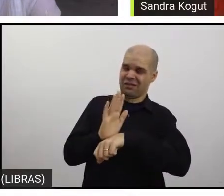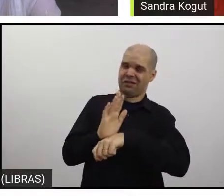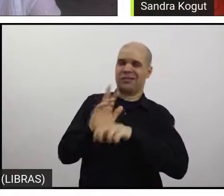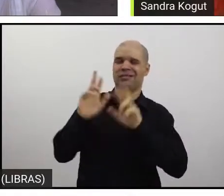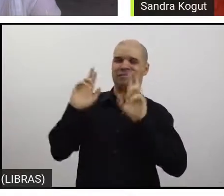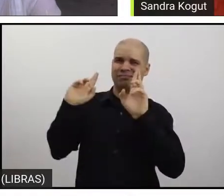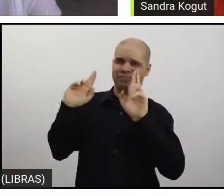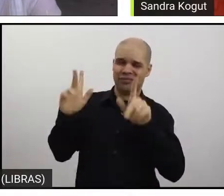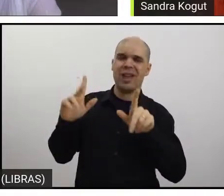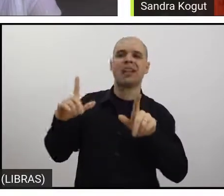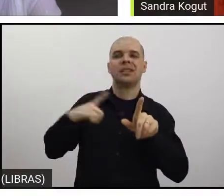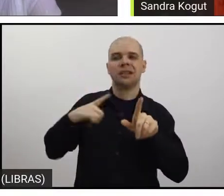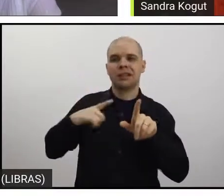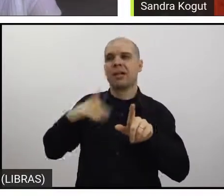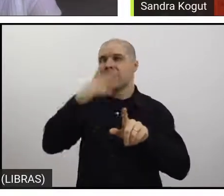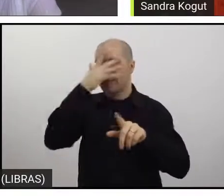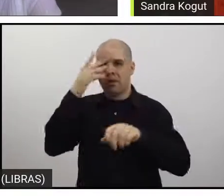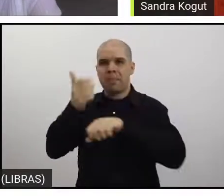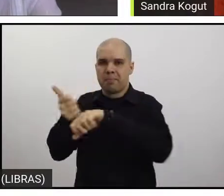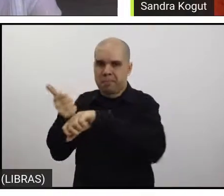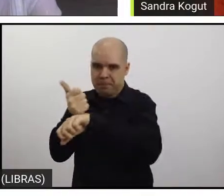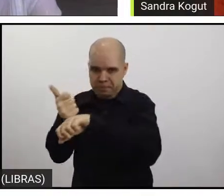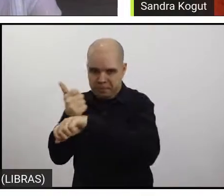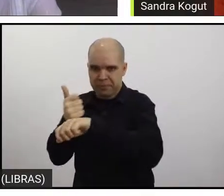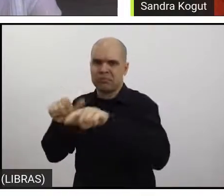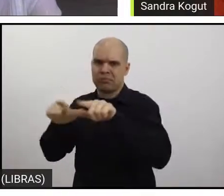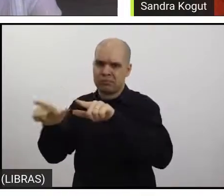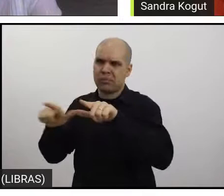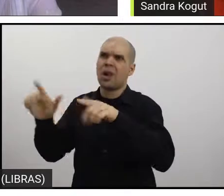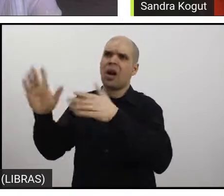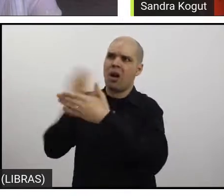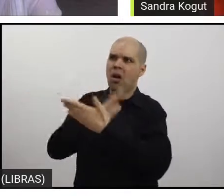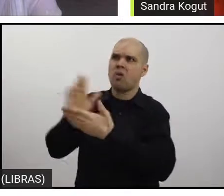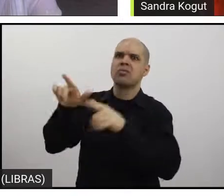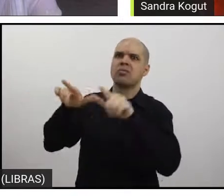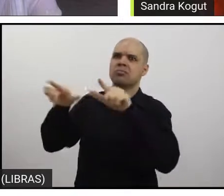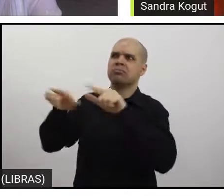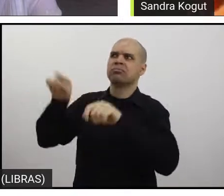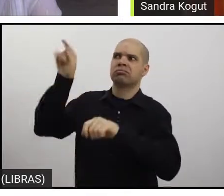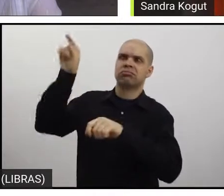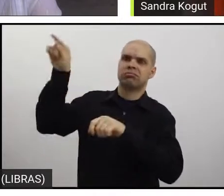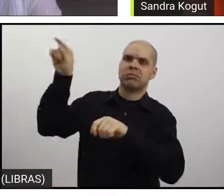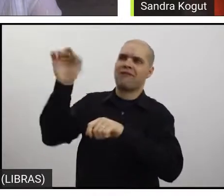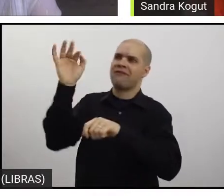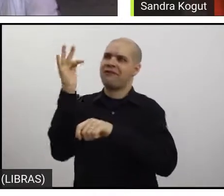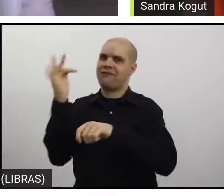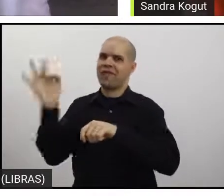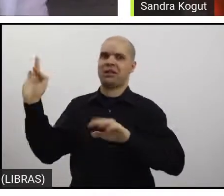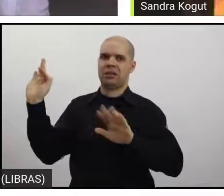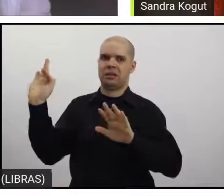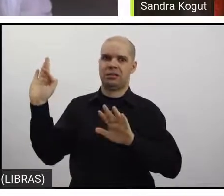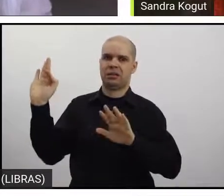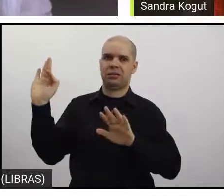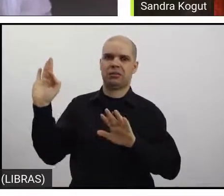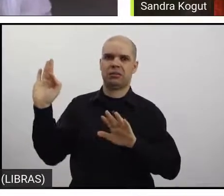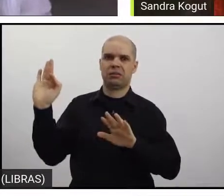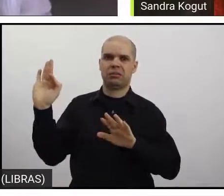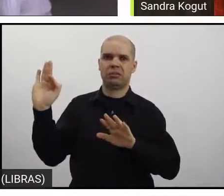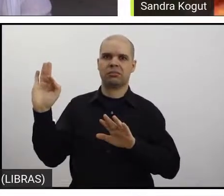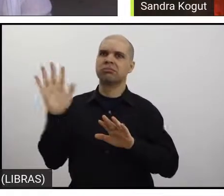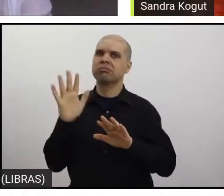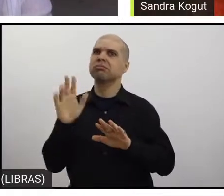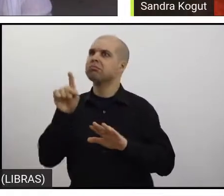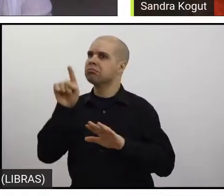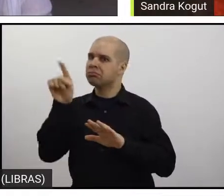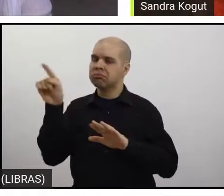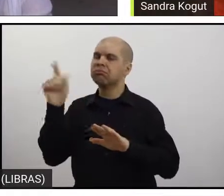outros artistas com quem eu convivia, principalmente na França, do mesmo jeito que no Brasil as pessoas queriam entrar para a